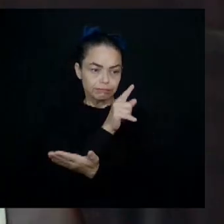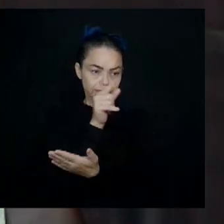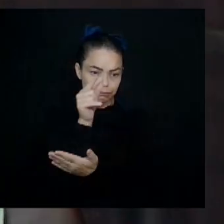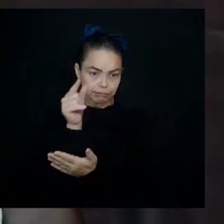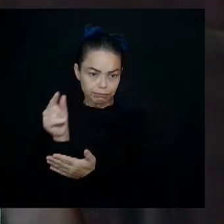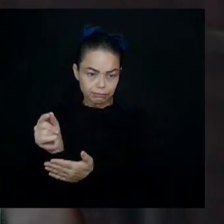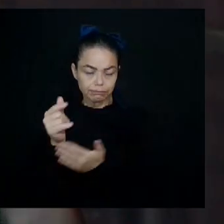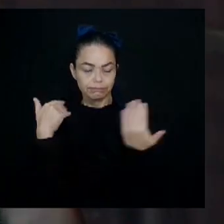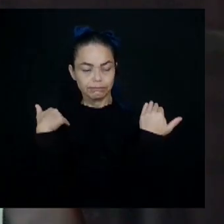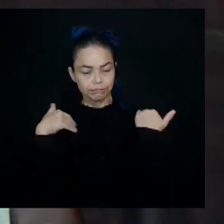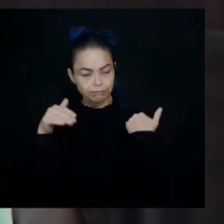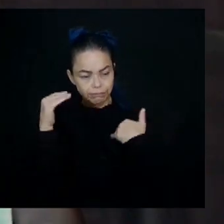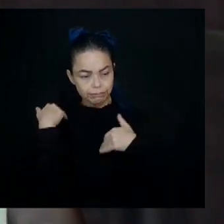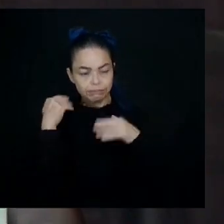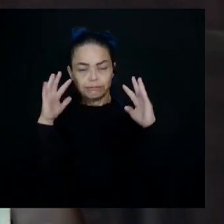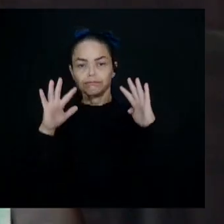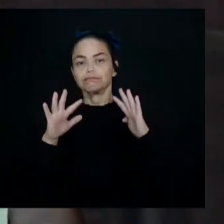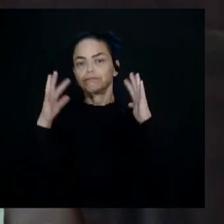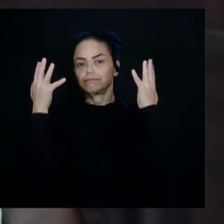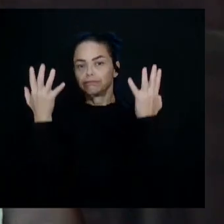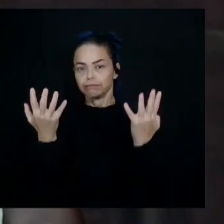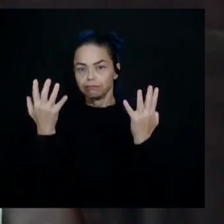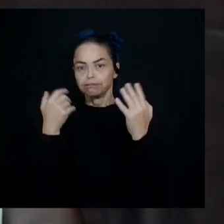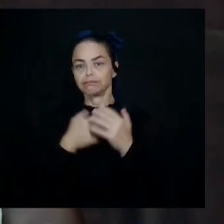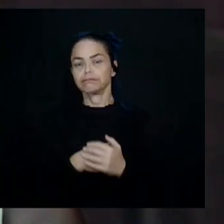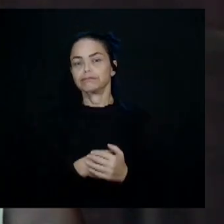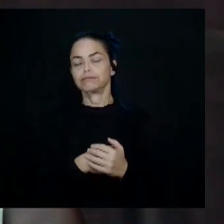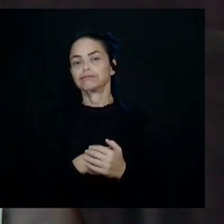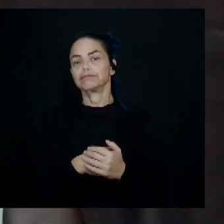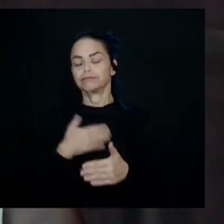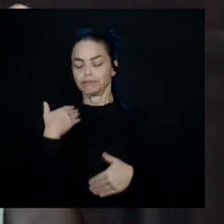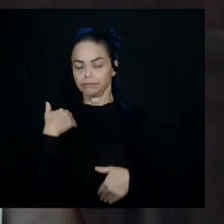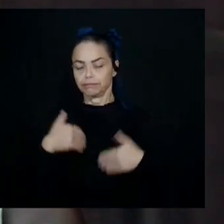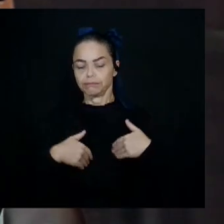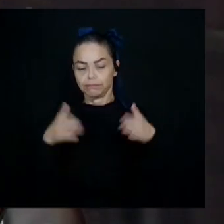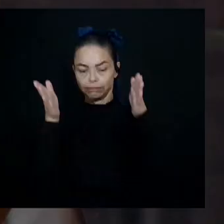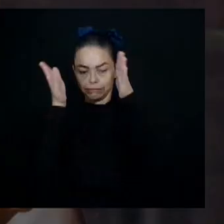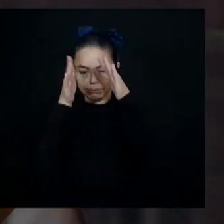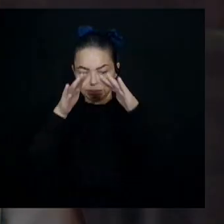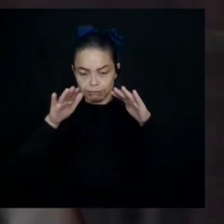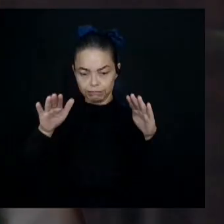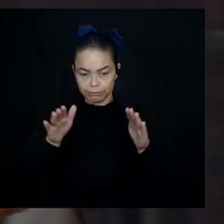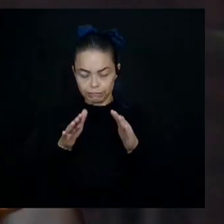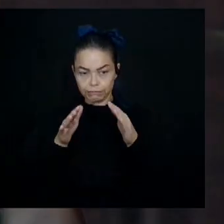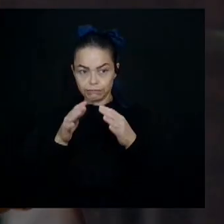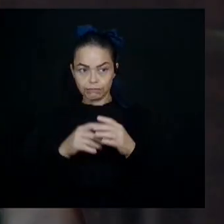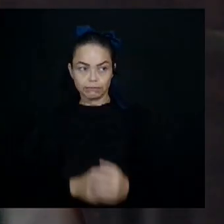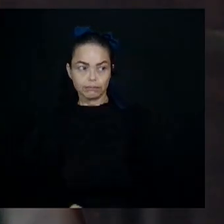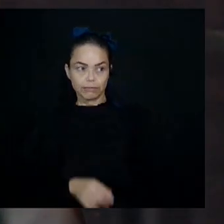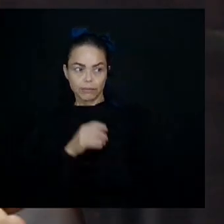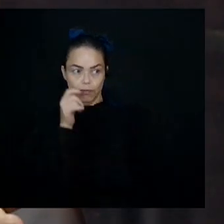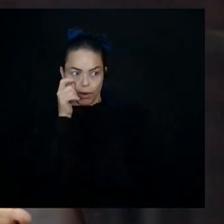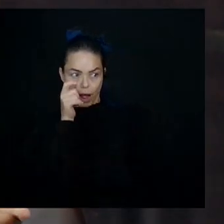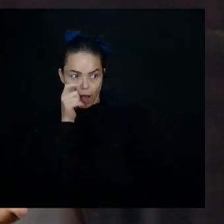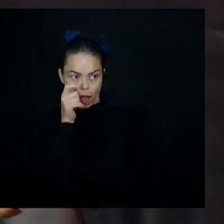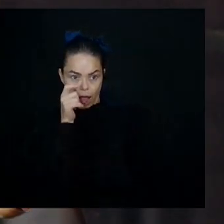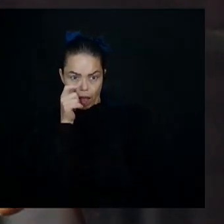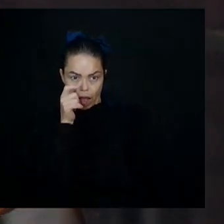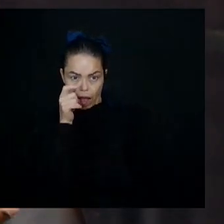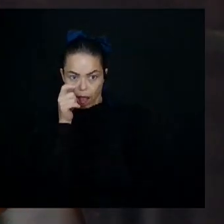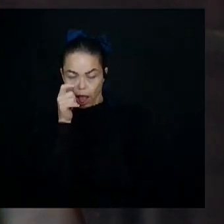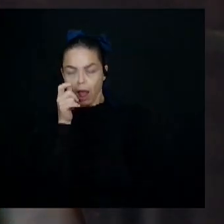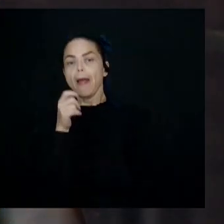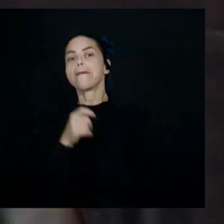passeio, uma festinha, e ela com aquele corpo já formado vai chamar a atenção de pessoas mal